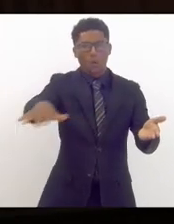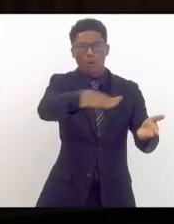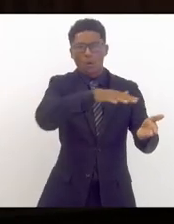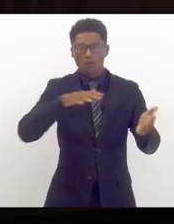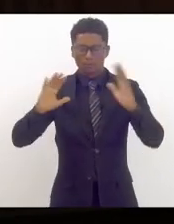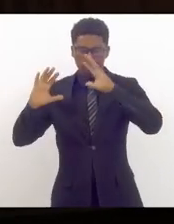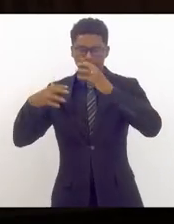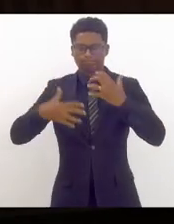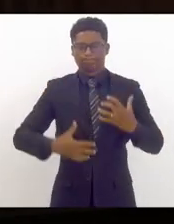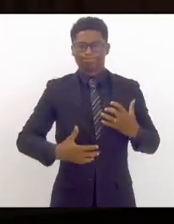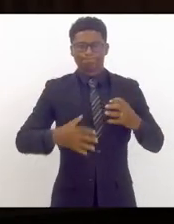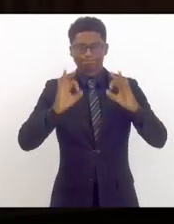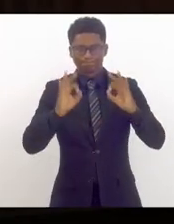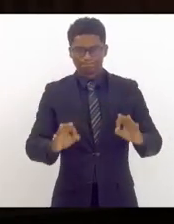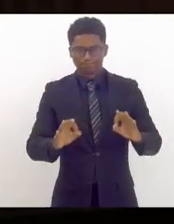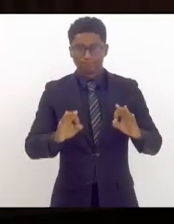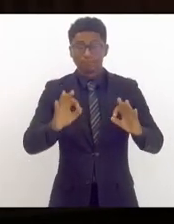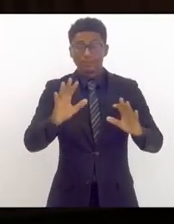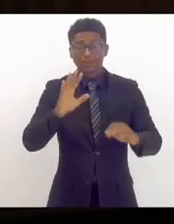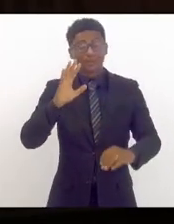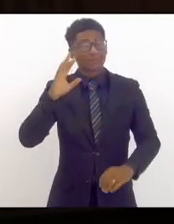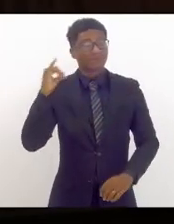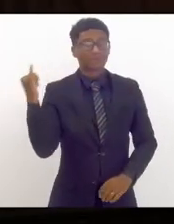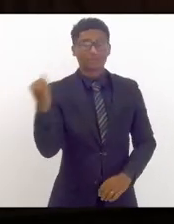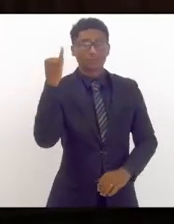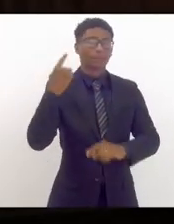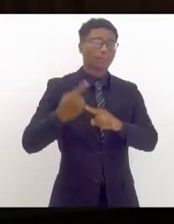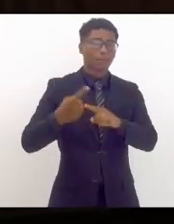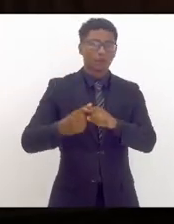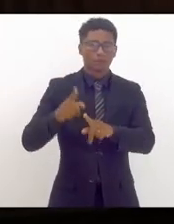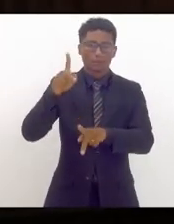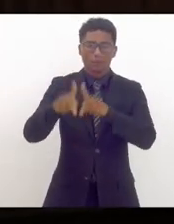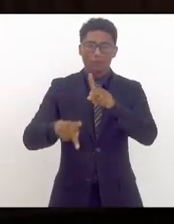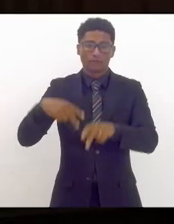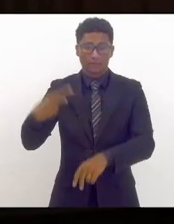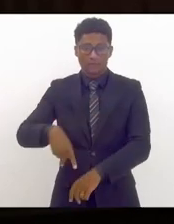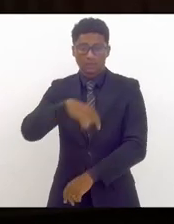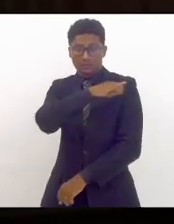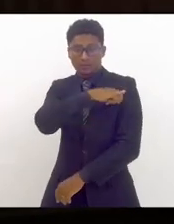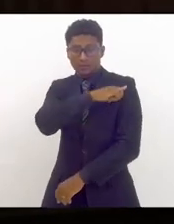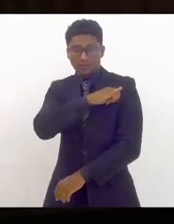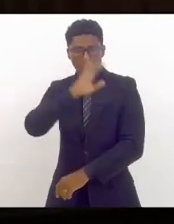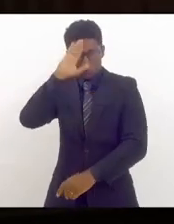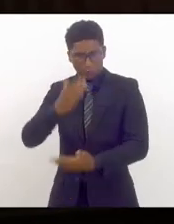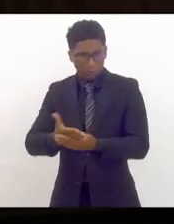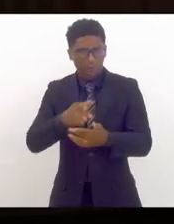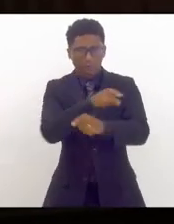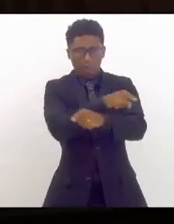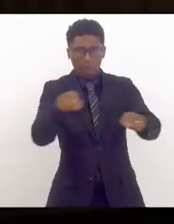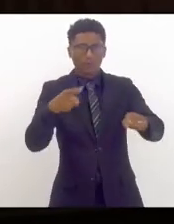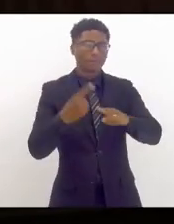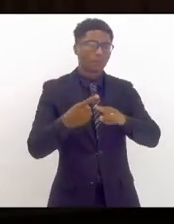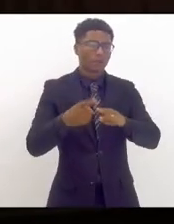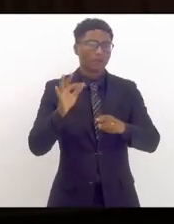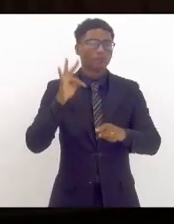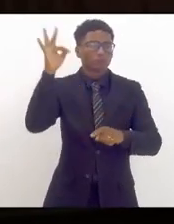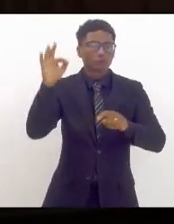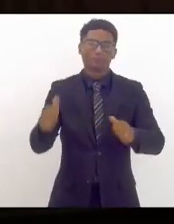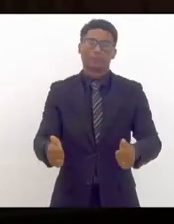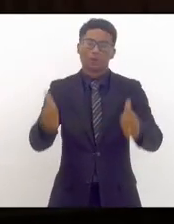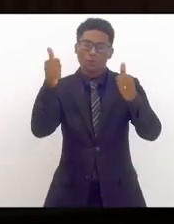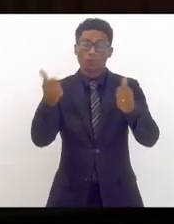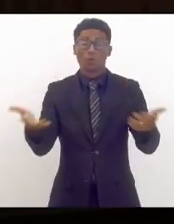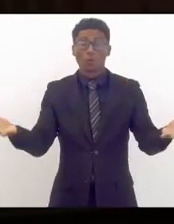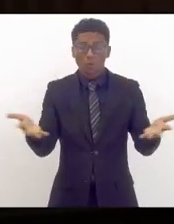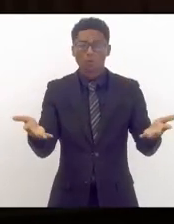a concretização da confiança da população fluminense num futuro melhor. Hoje é dia de recomeço e